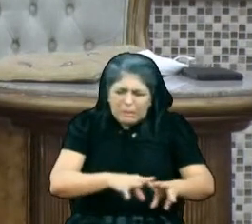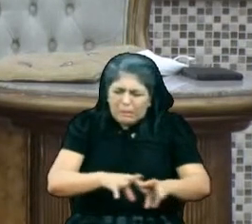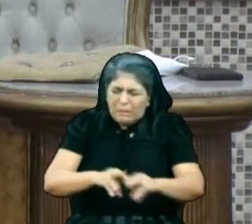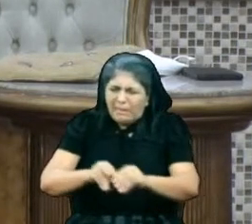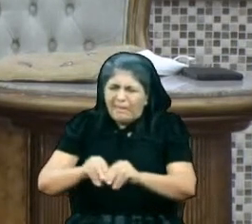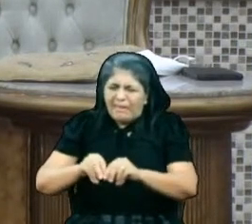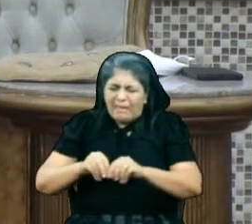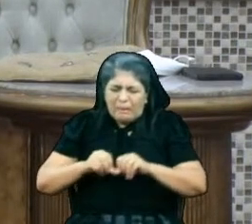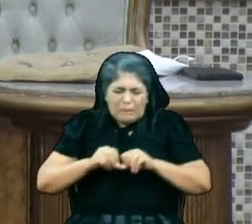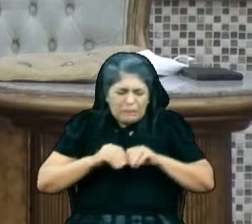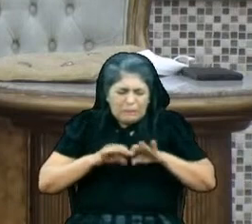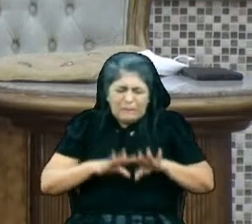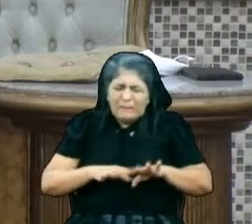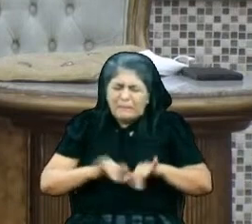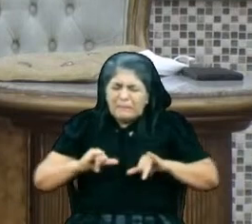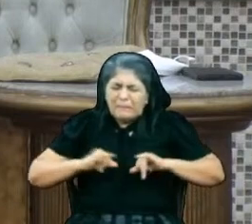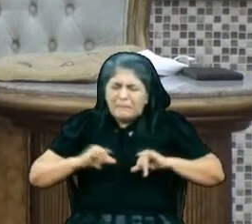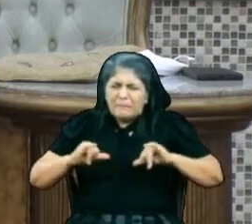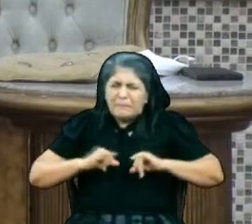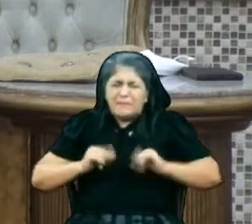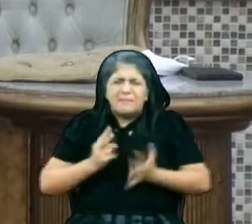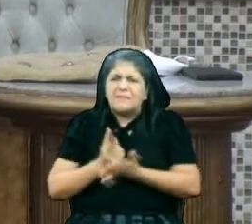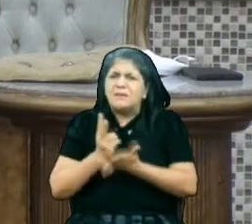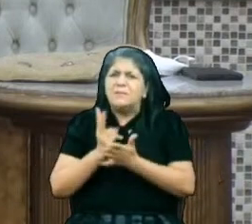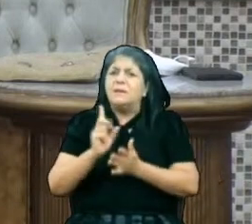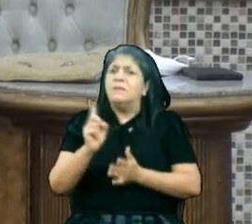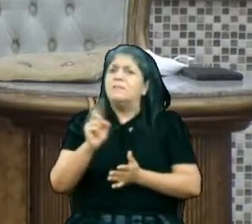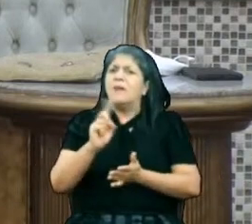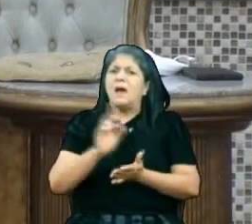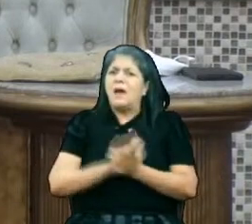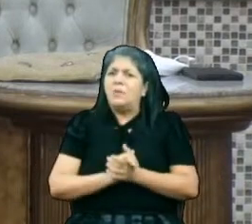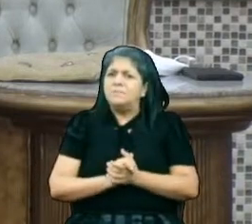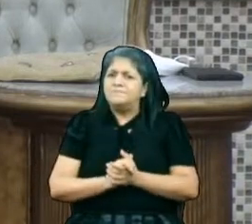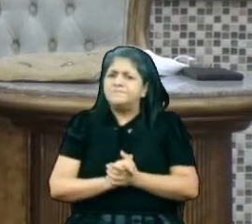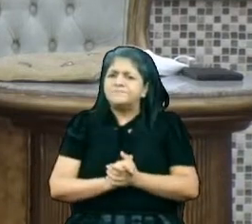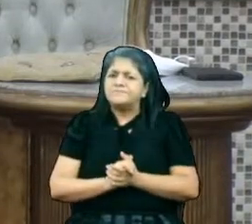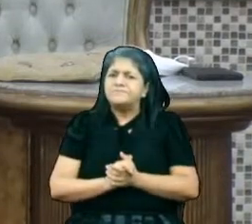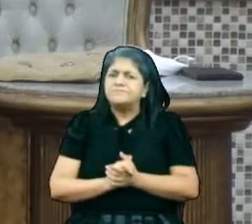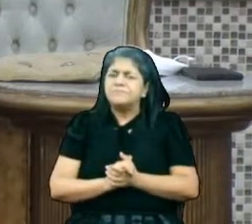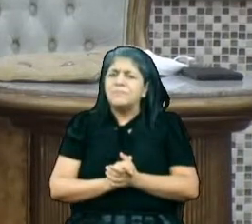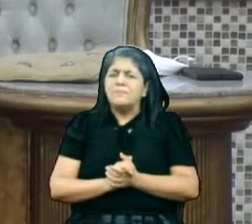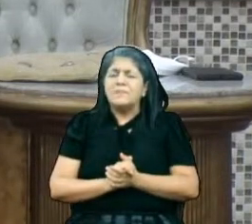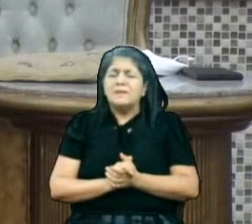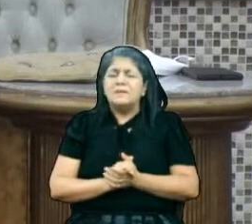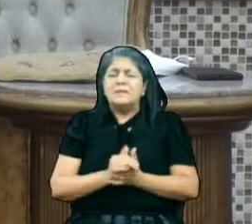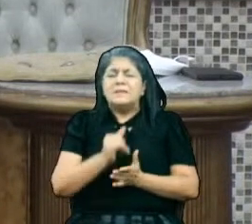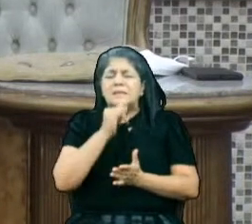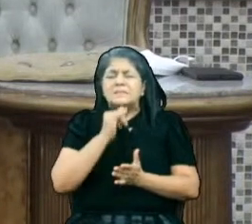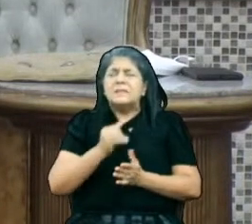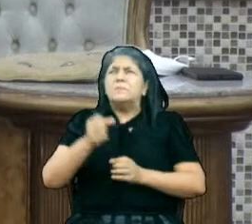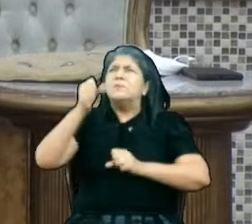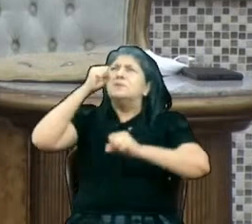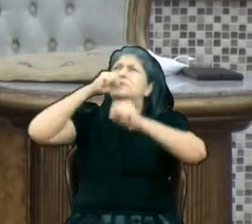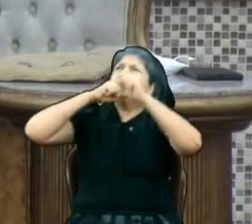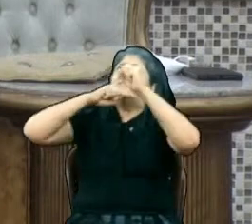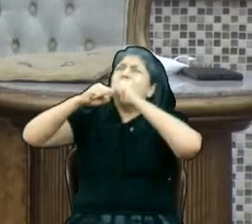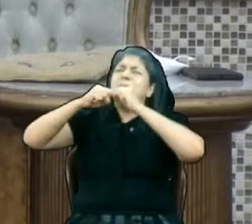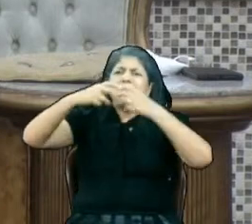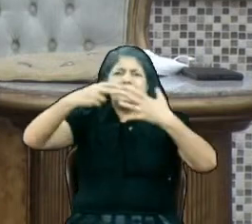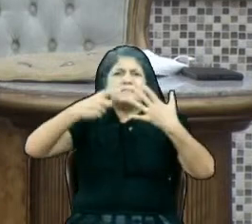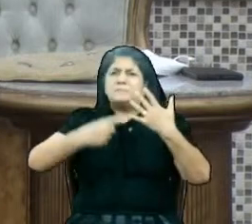ao Pó a minha alma está lá no chão e tem outra expressão Salve se eu sou tal qual um Pelicano do